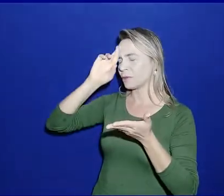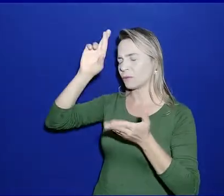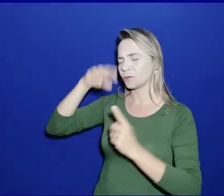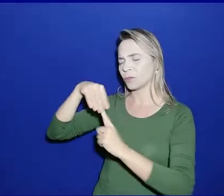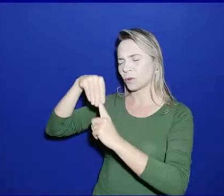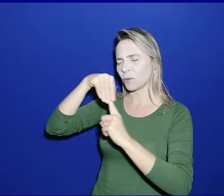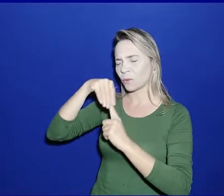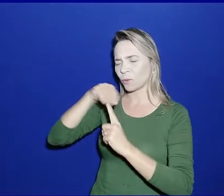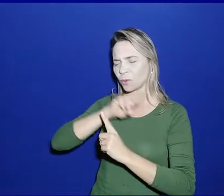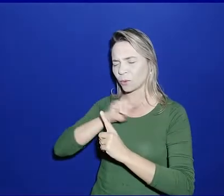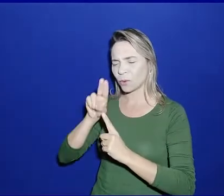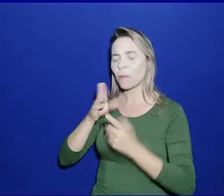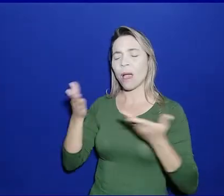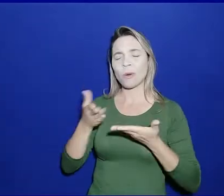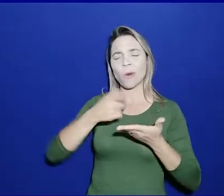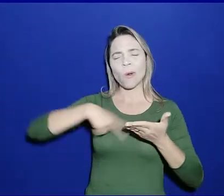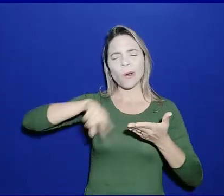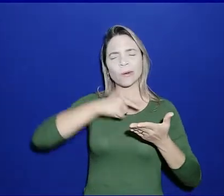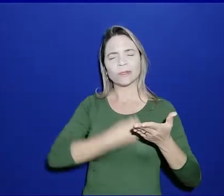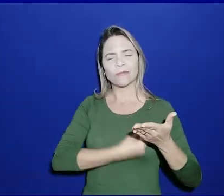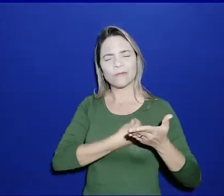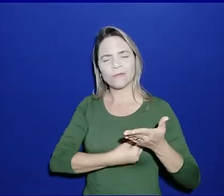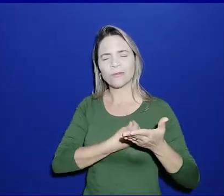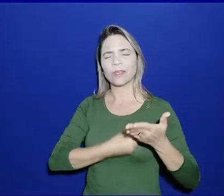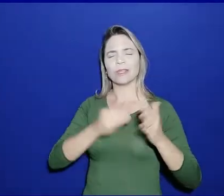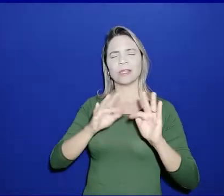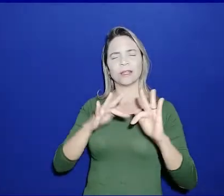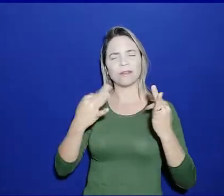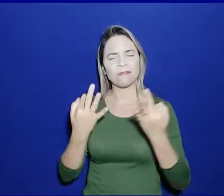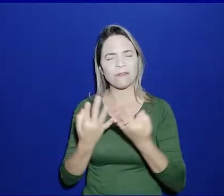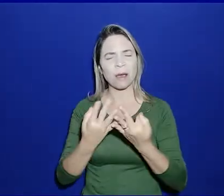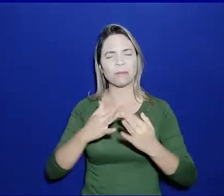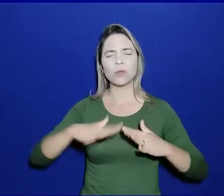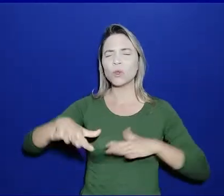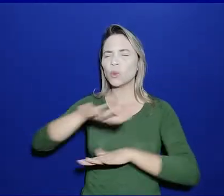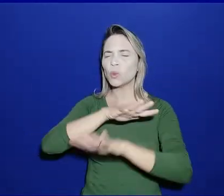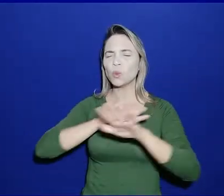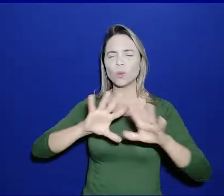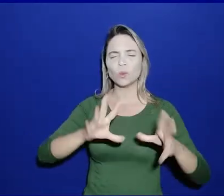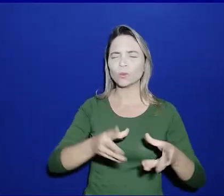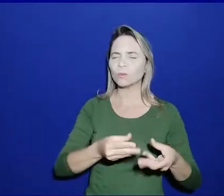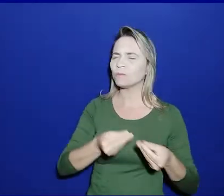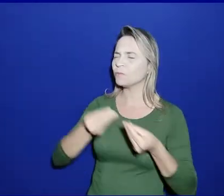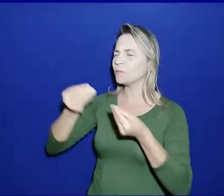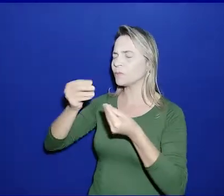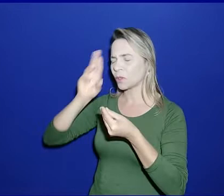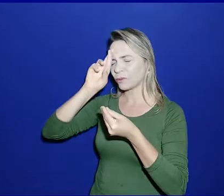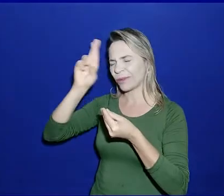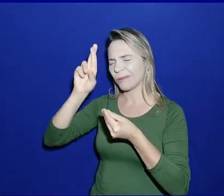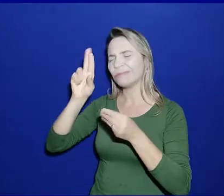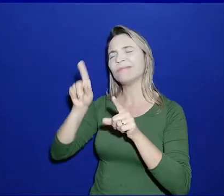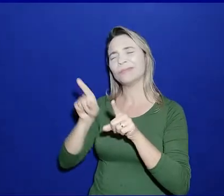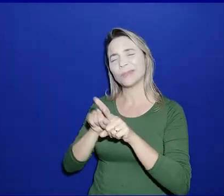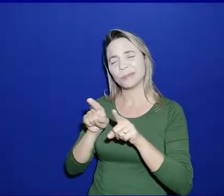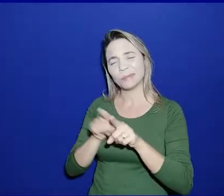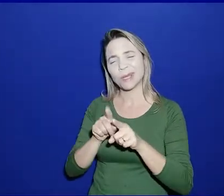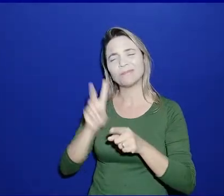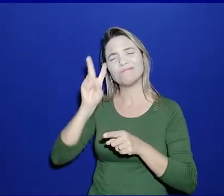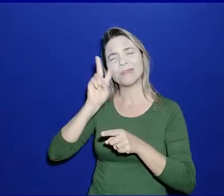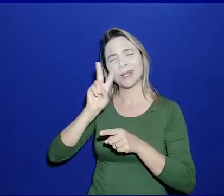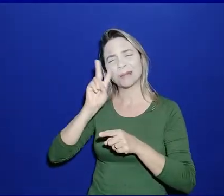nome. Ó Deus, apresentamos diante do Senhor as nossas vidas, nossas famílias. Ó Pai, também lembramos mais uma vez daqueles